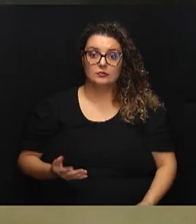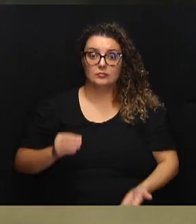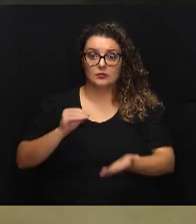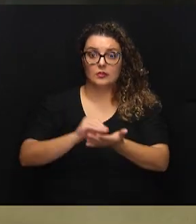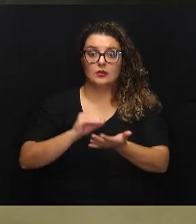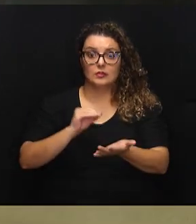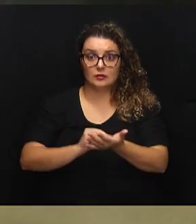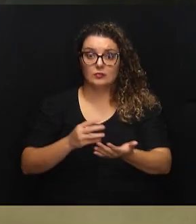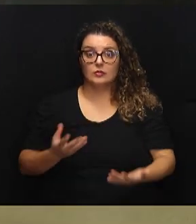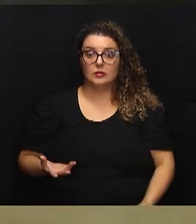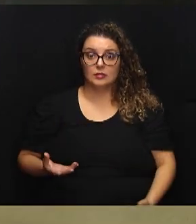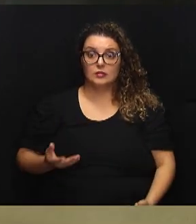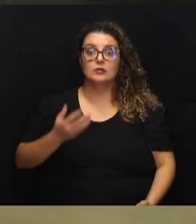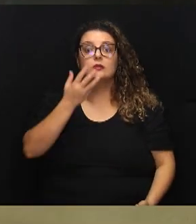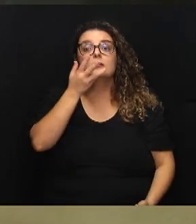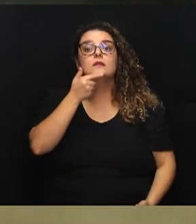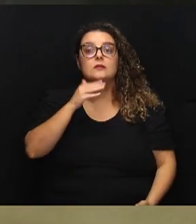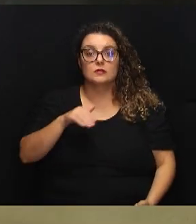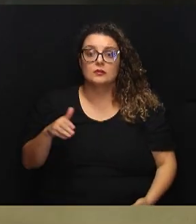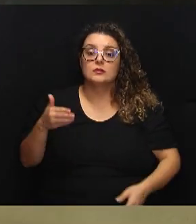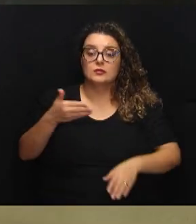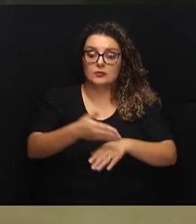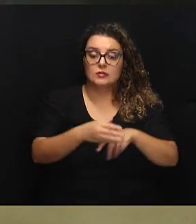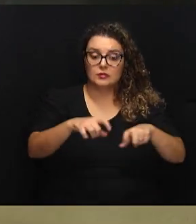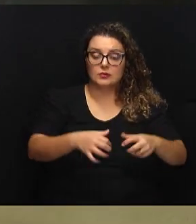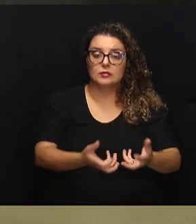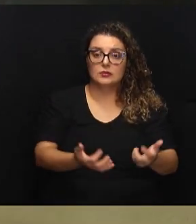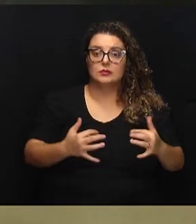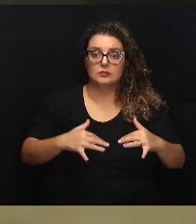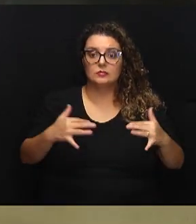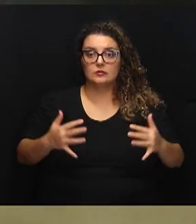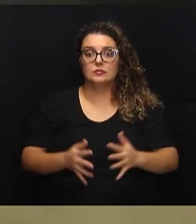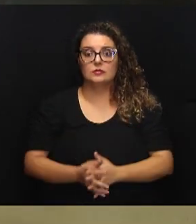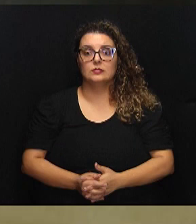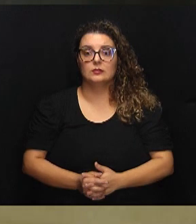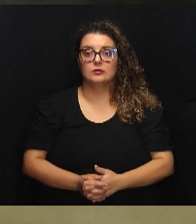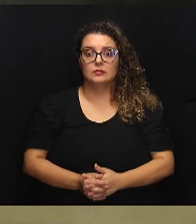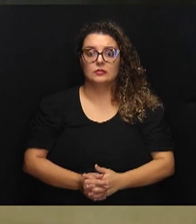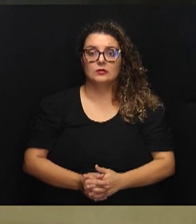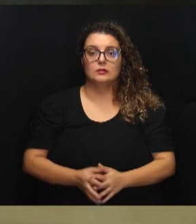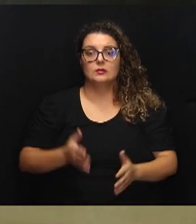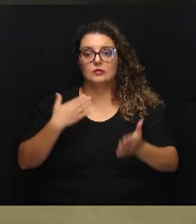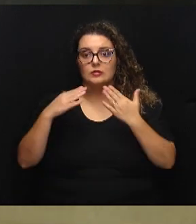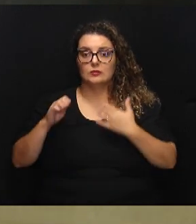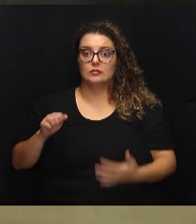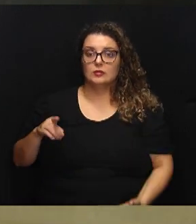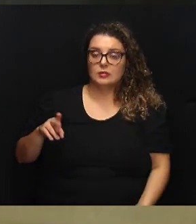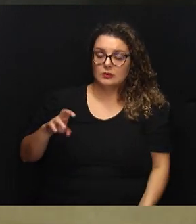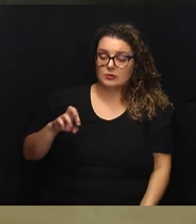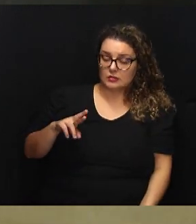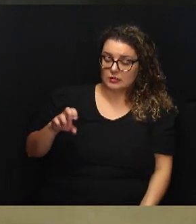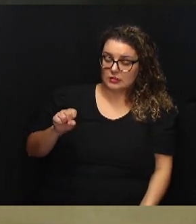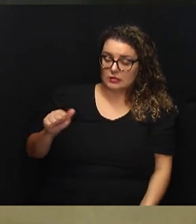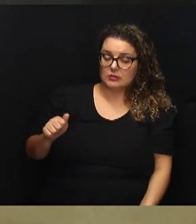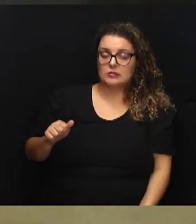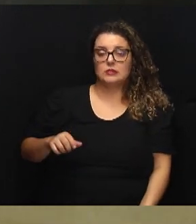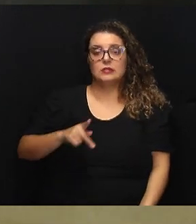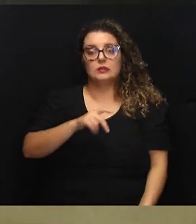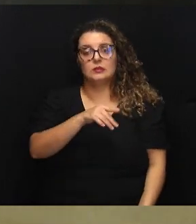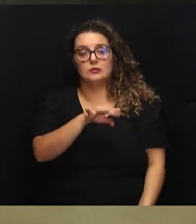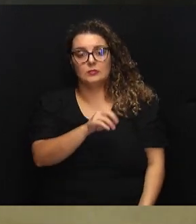falta de crianças, né, no estádio, e aí a gente conversando aqui com a Andressa, conversando com o Pedro, a gente